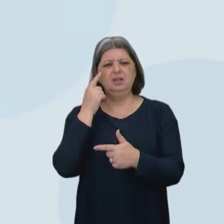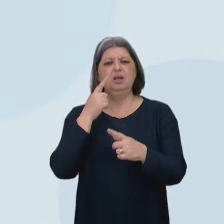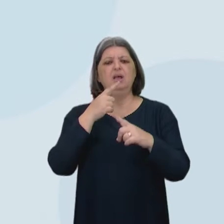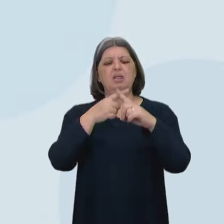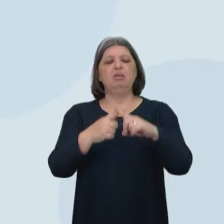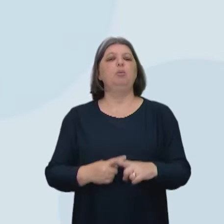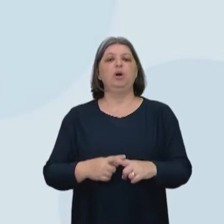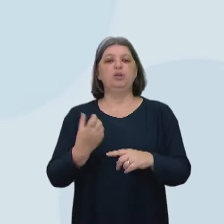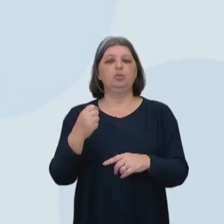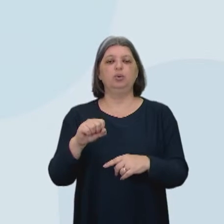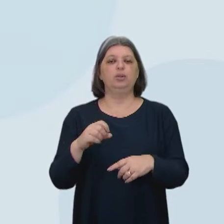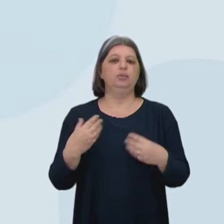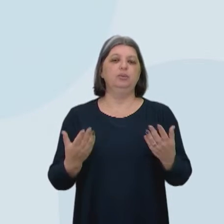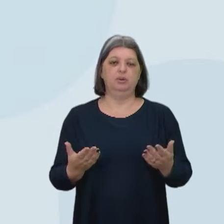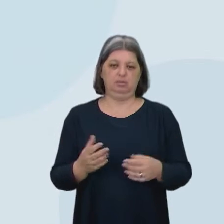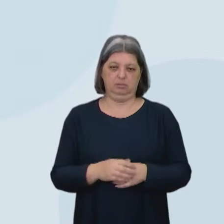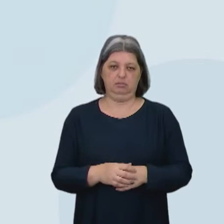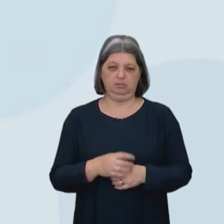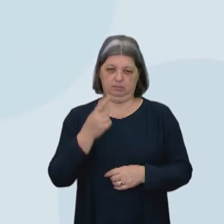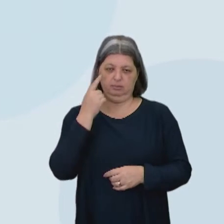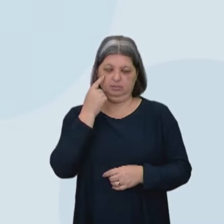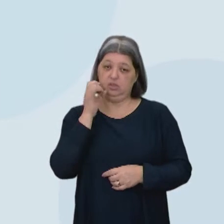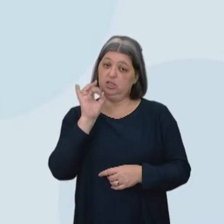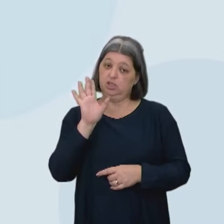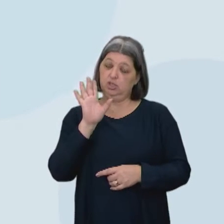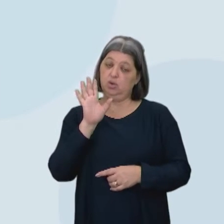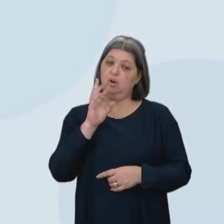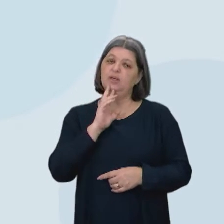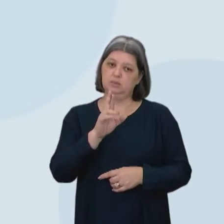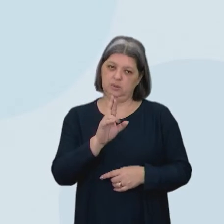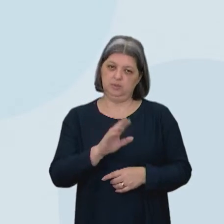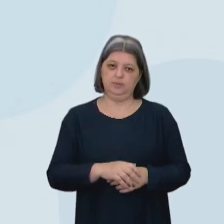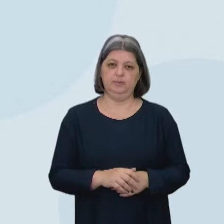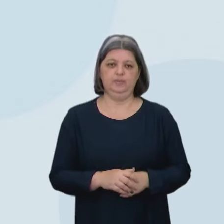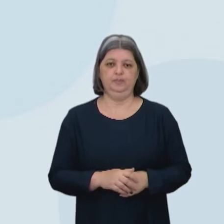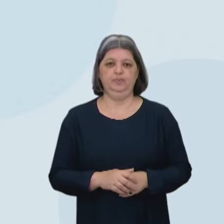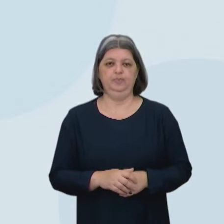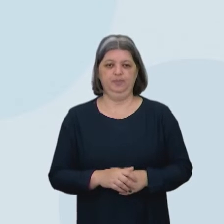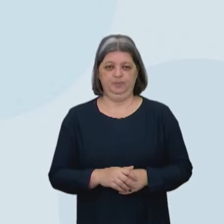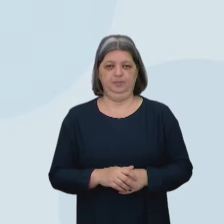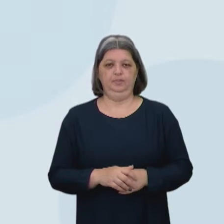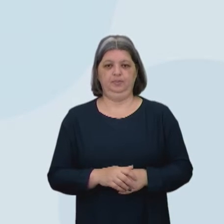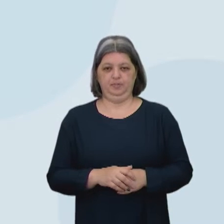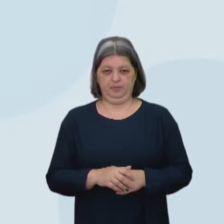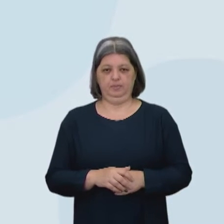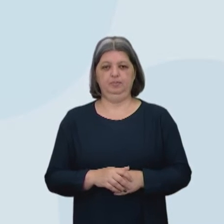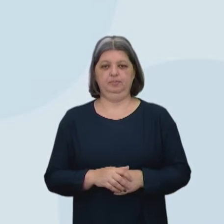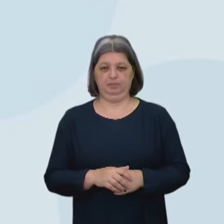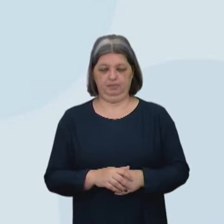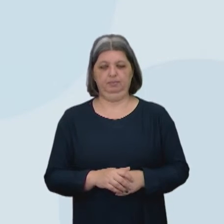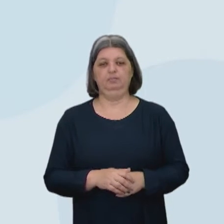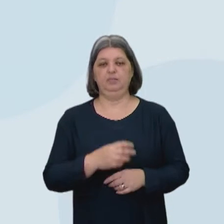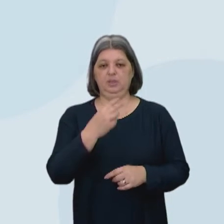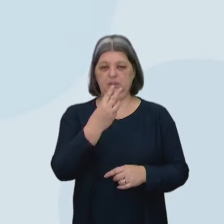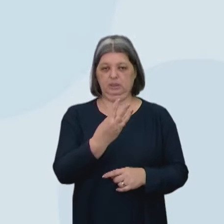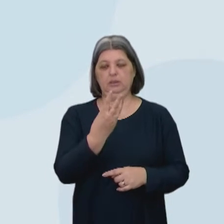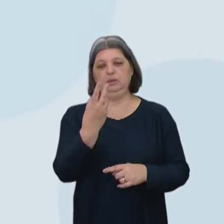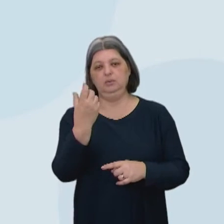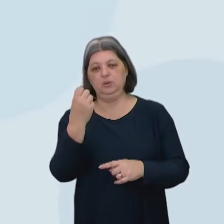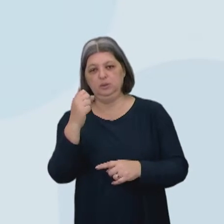50? Vou anotar a tabuada do 8 aqui do lado para facilitar, só a resposta, tá bom? 8, 2 vezes 8, 16, 3 vezes 8,